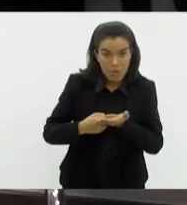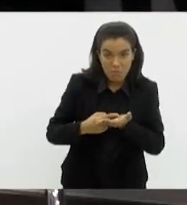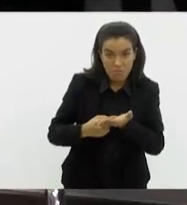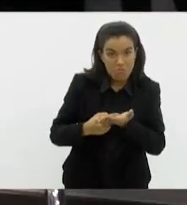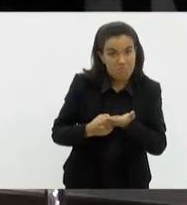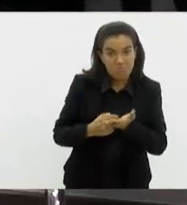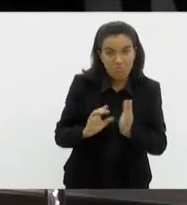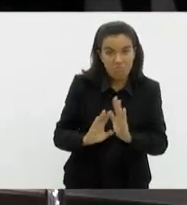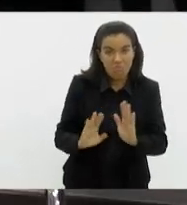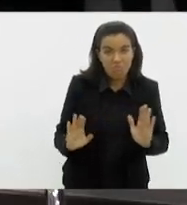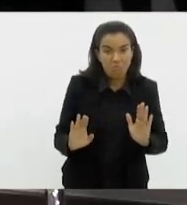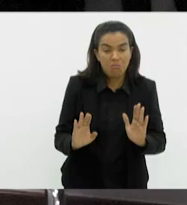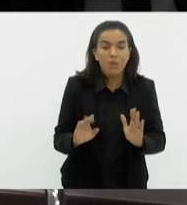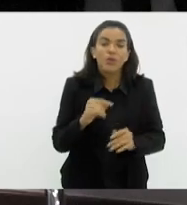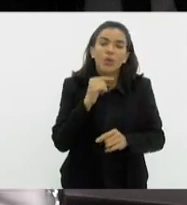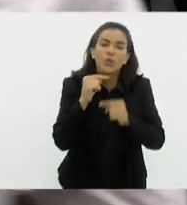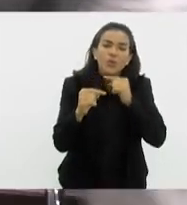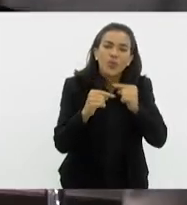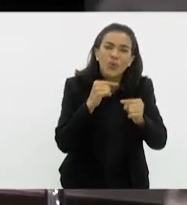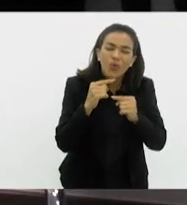votação.